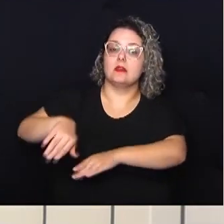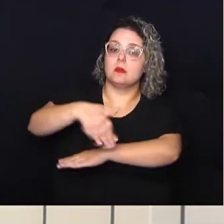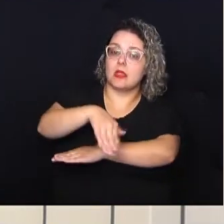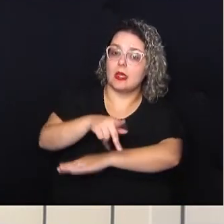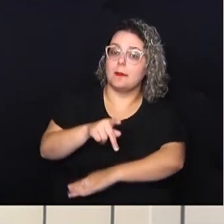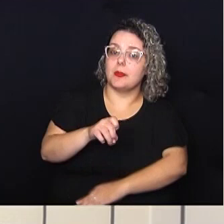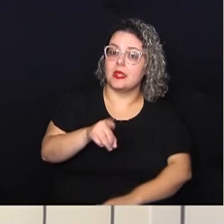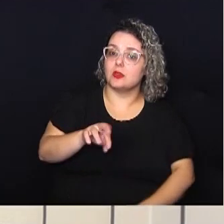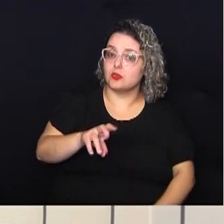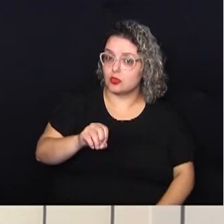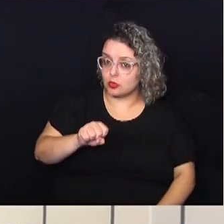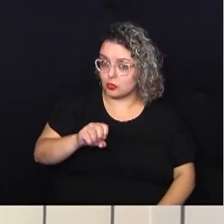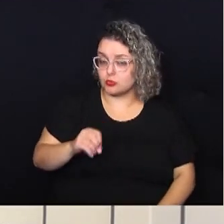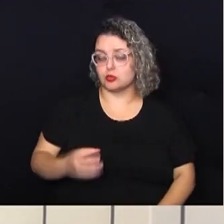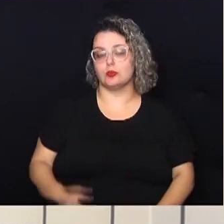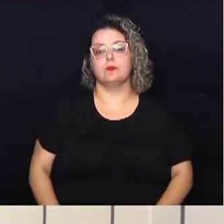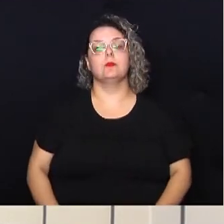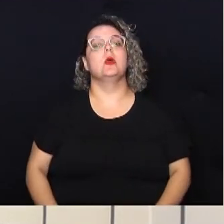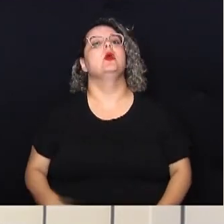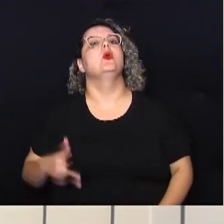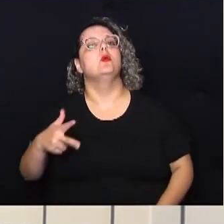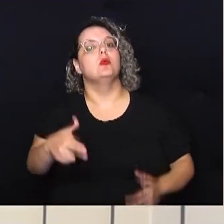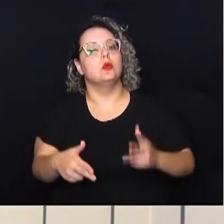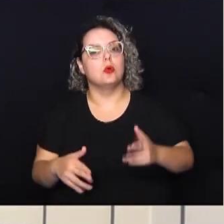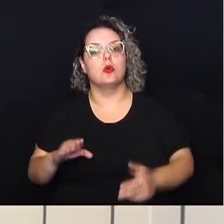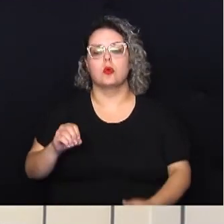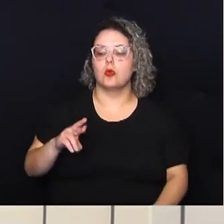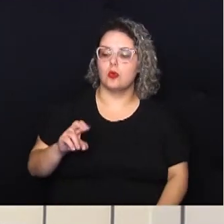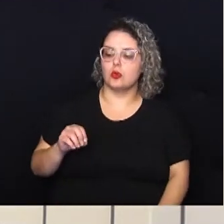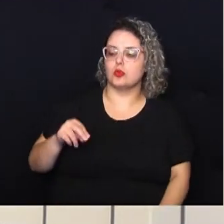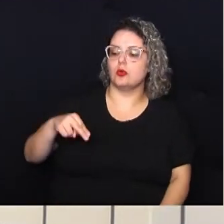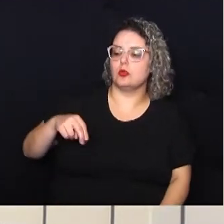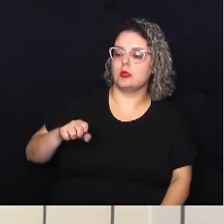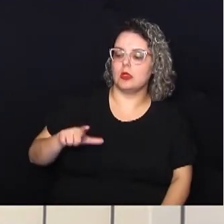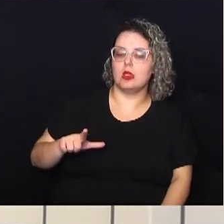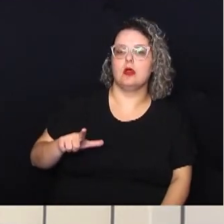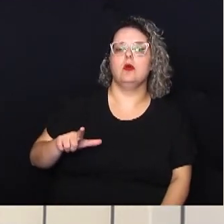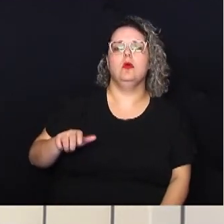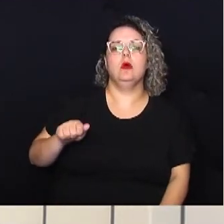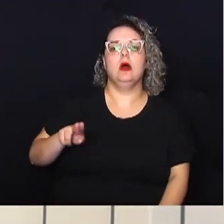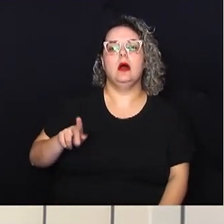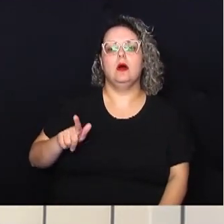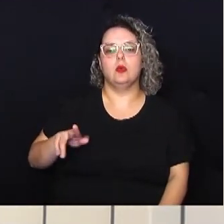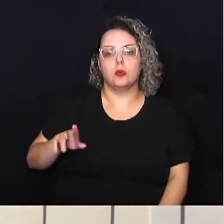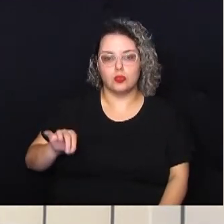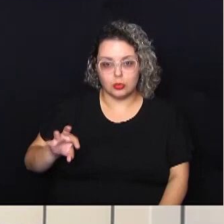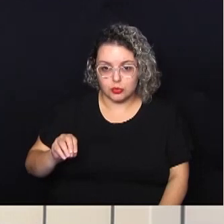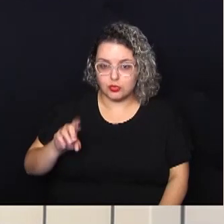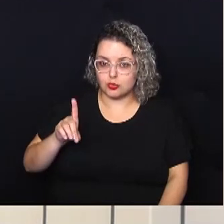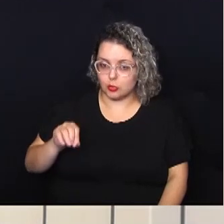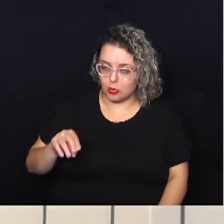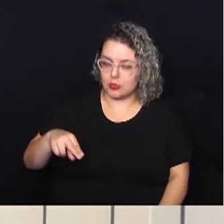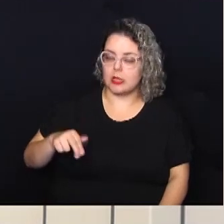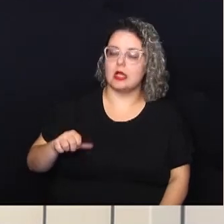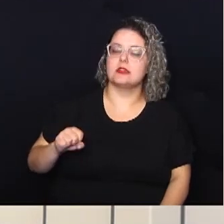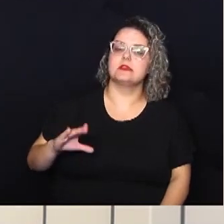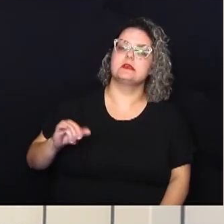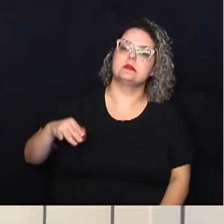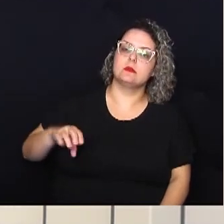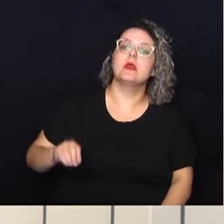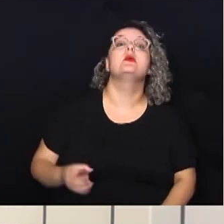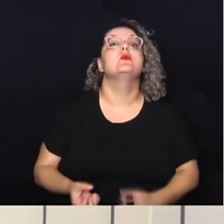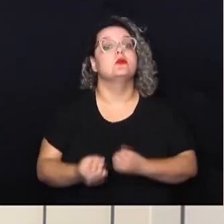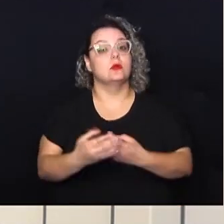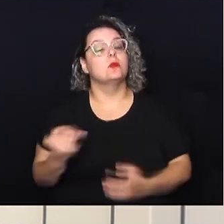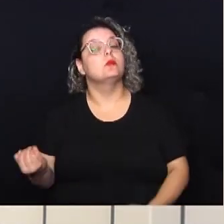ser interditada no cruzamento com a rua Coronel Alfredo Augusto do Nascimento. Então são informações importantes